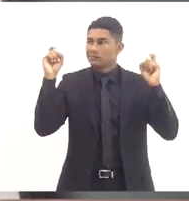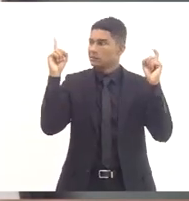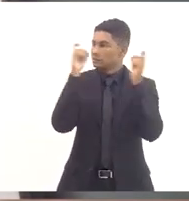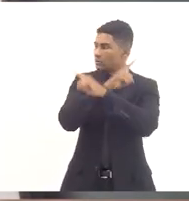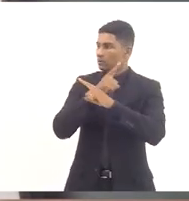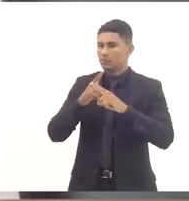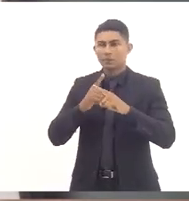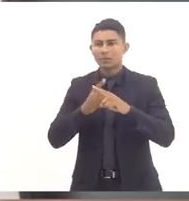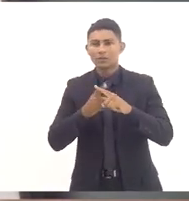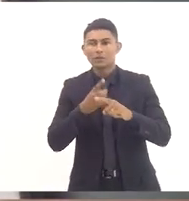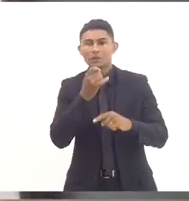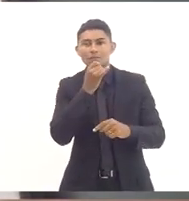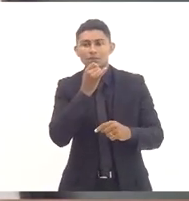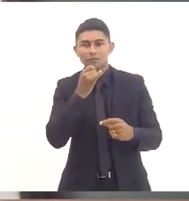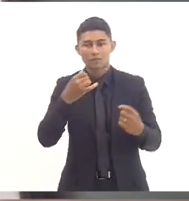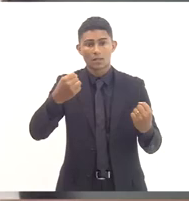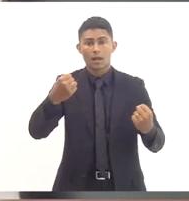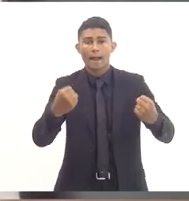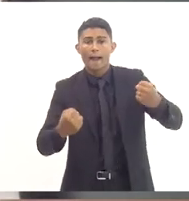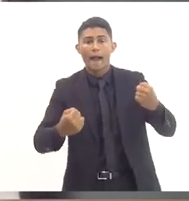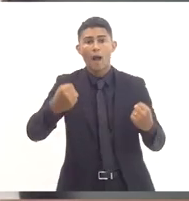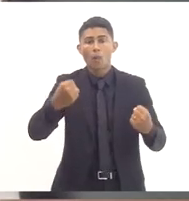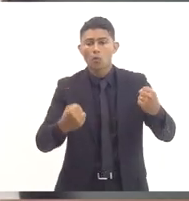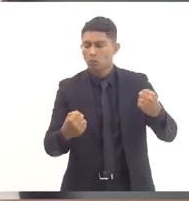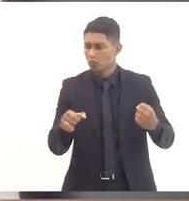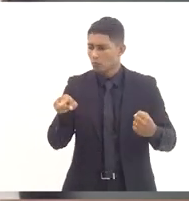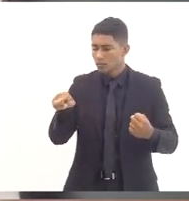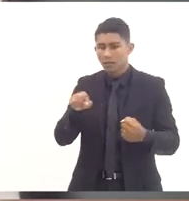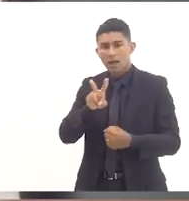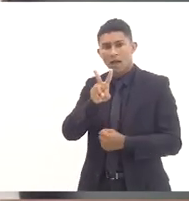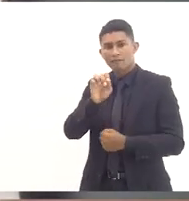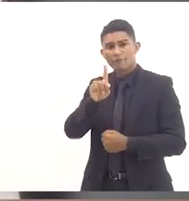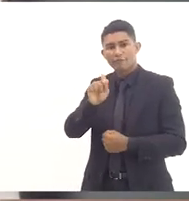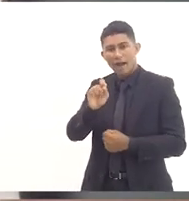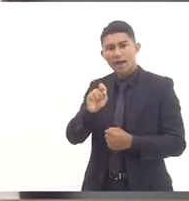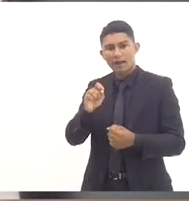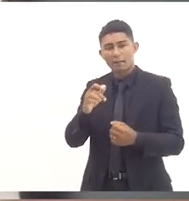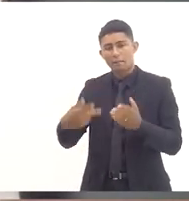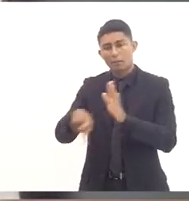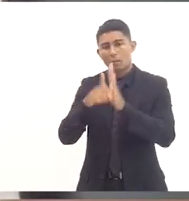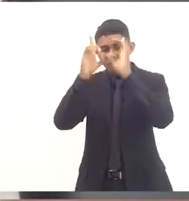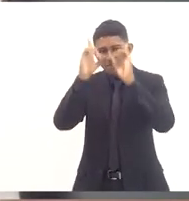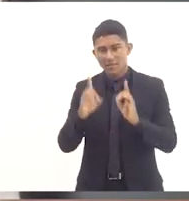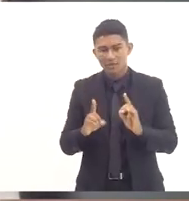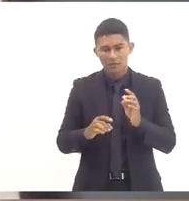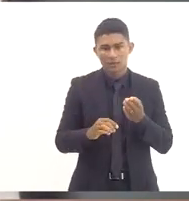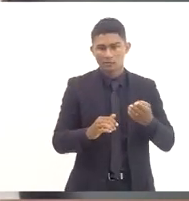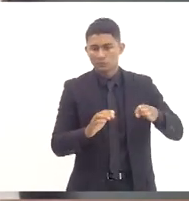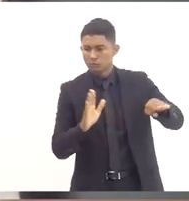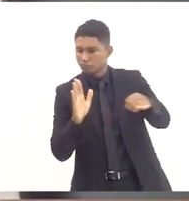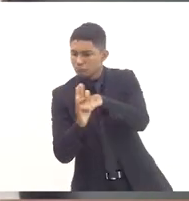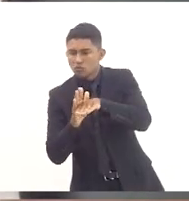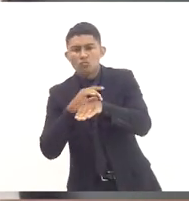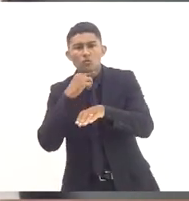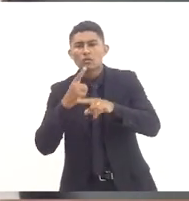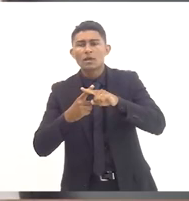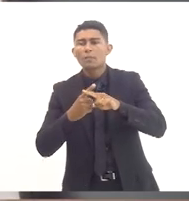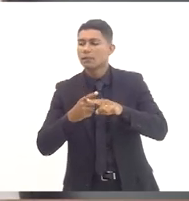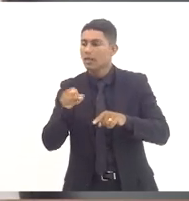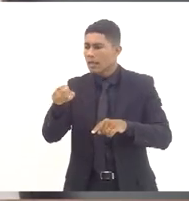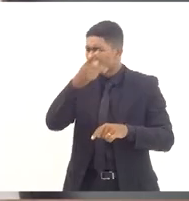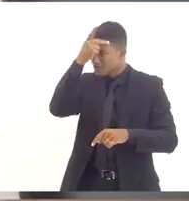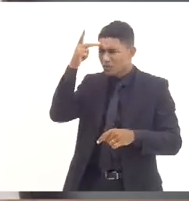você não consegue parar o carro na vaga de deficiente por teve alguém que não respeita e para o carro ali seja porque você chega no banco e